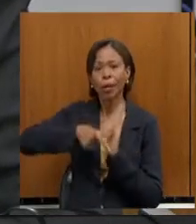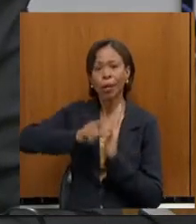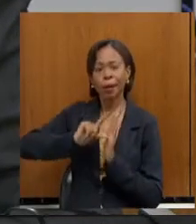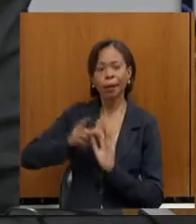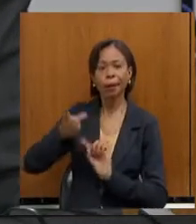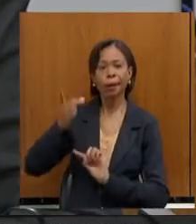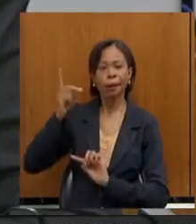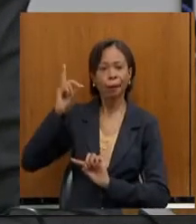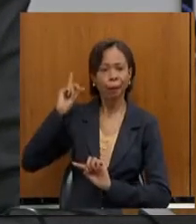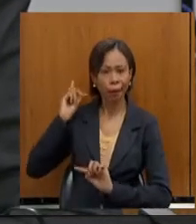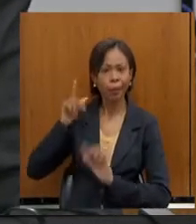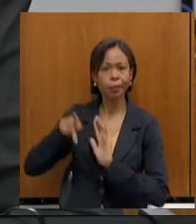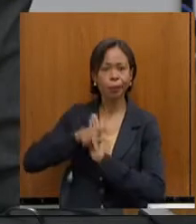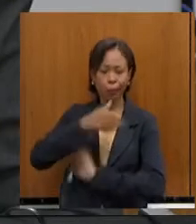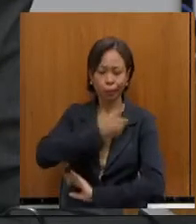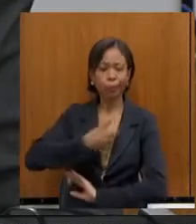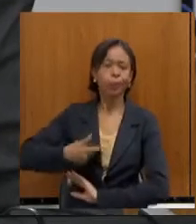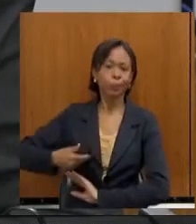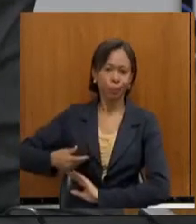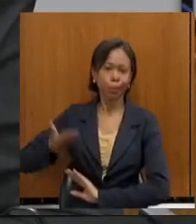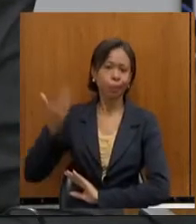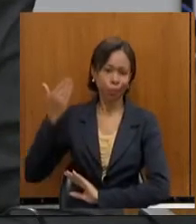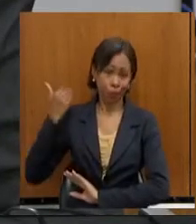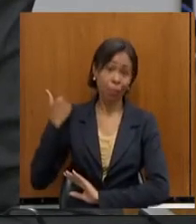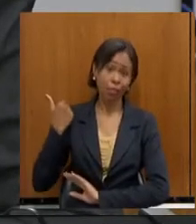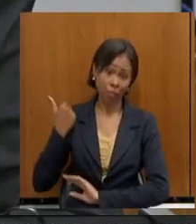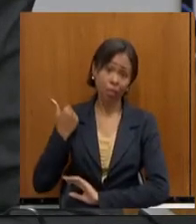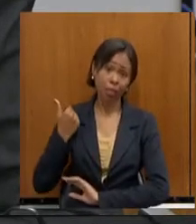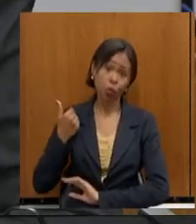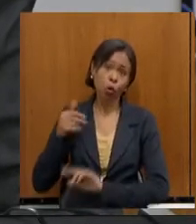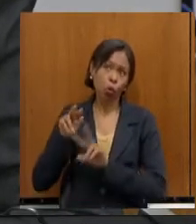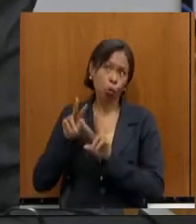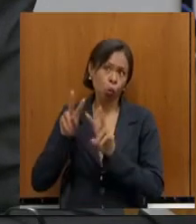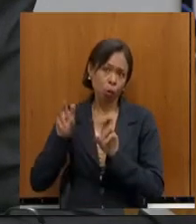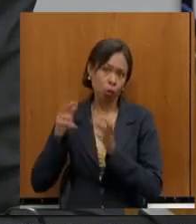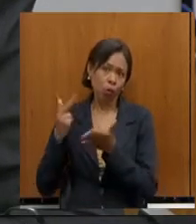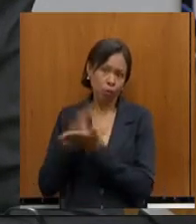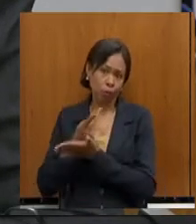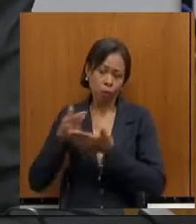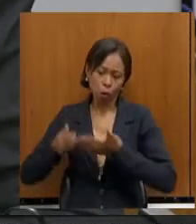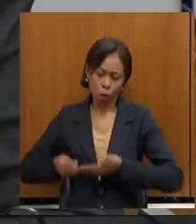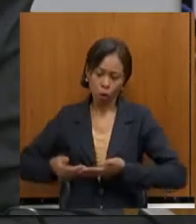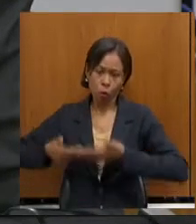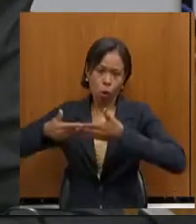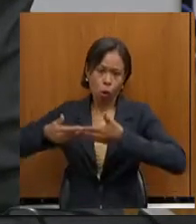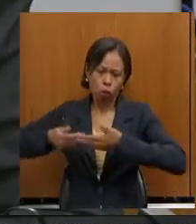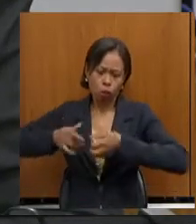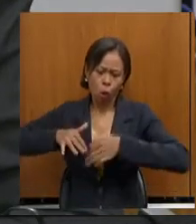não é que foi realizado pelo governo passado em relações desastre Mariana mas nós temos a expectativa